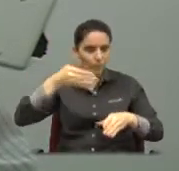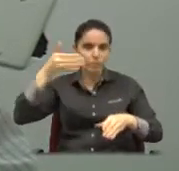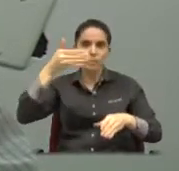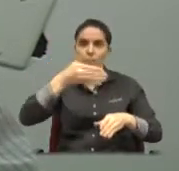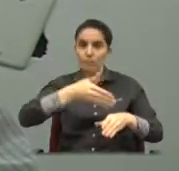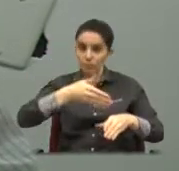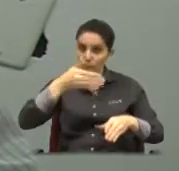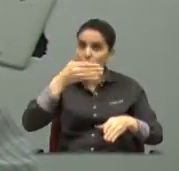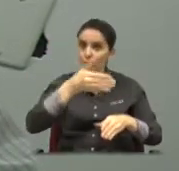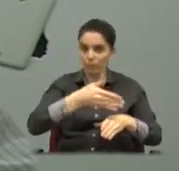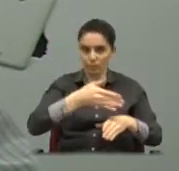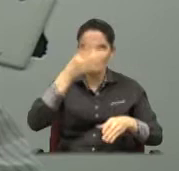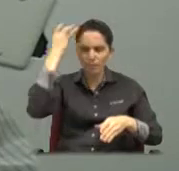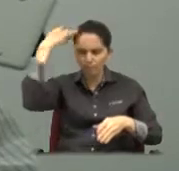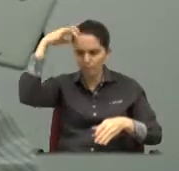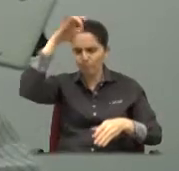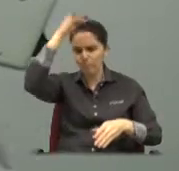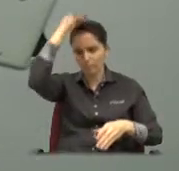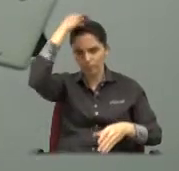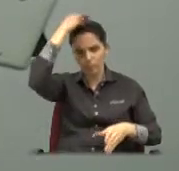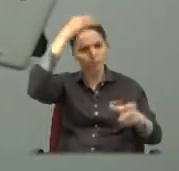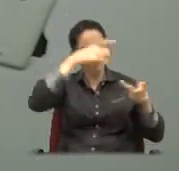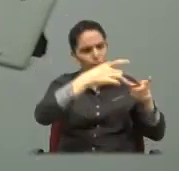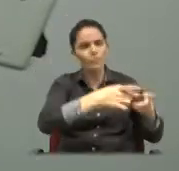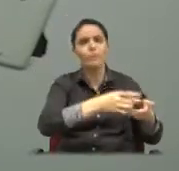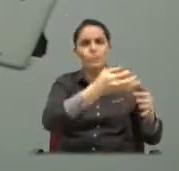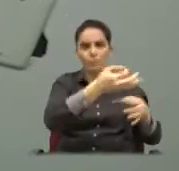de santificação e de salvação.